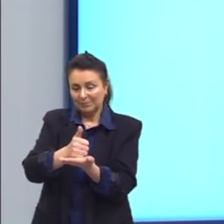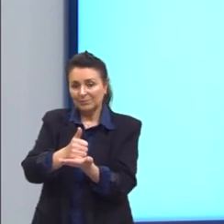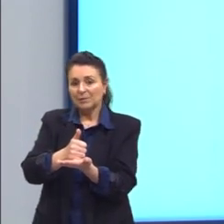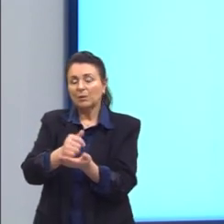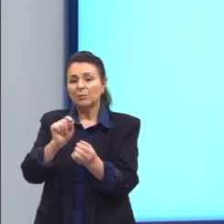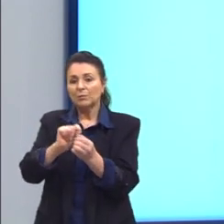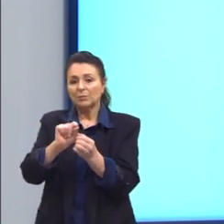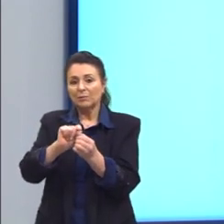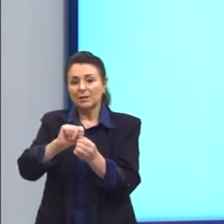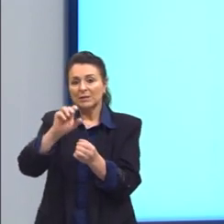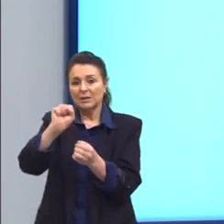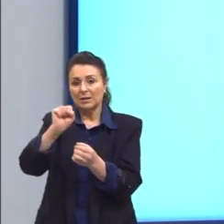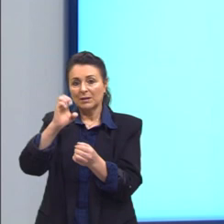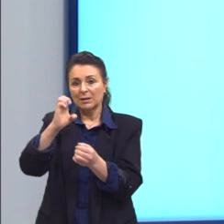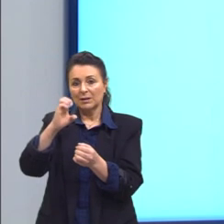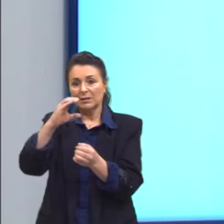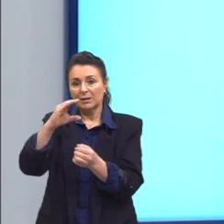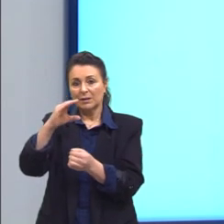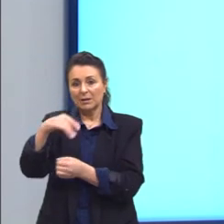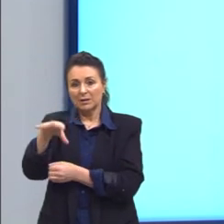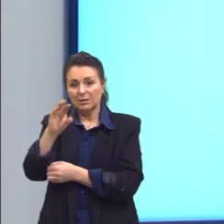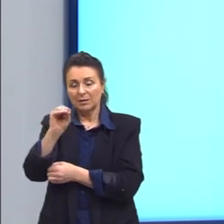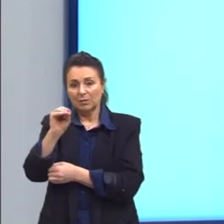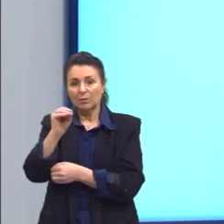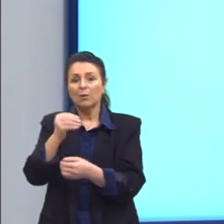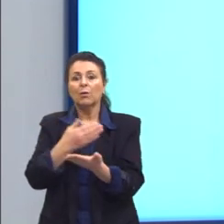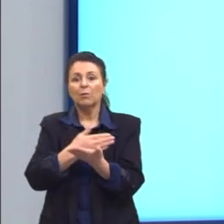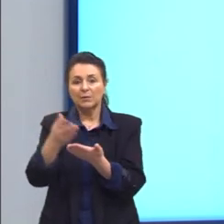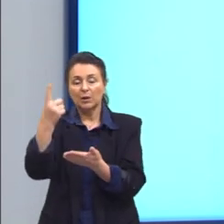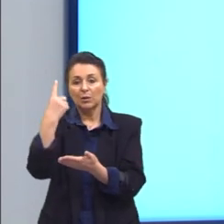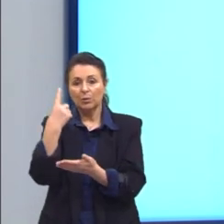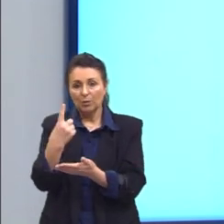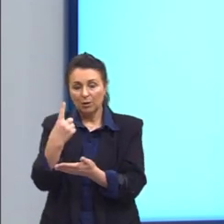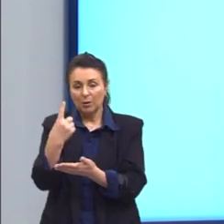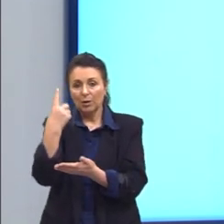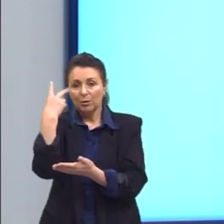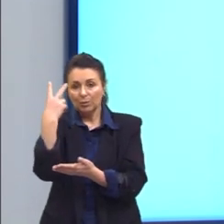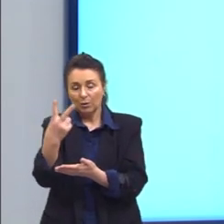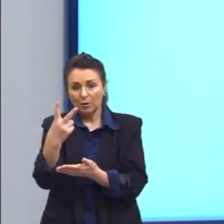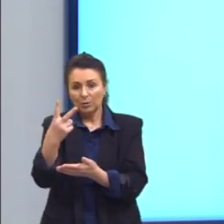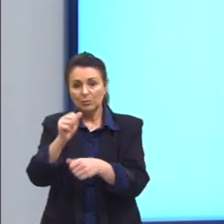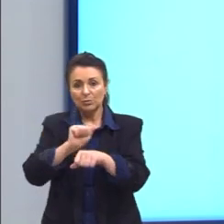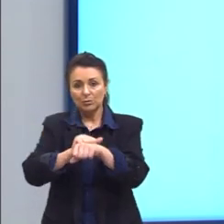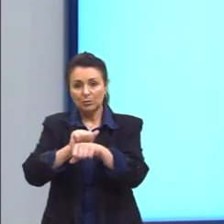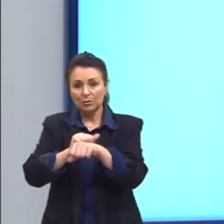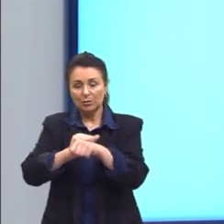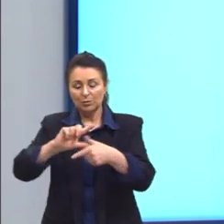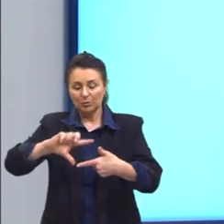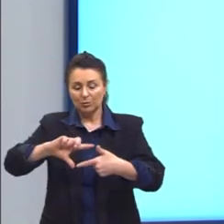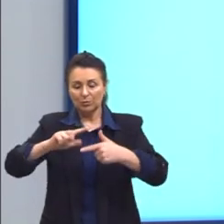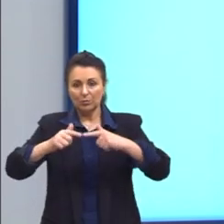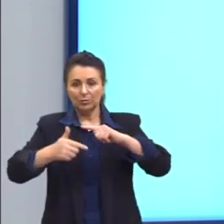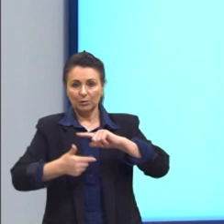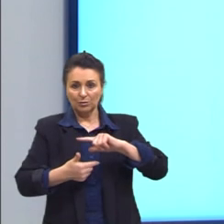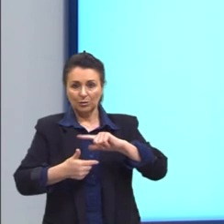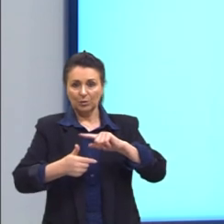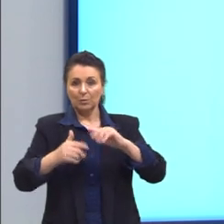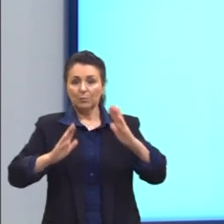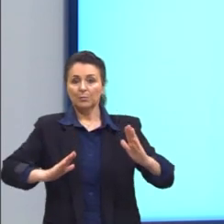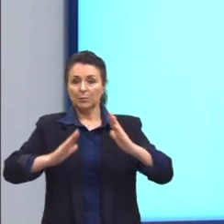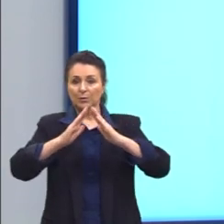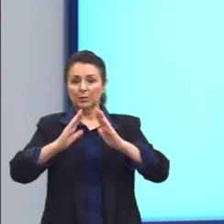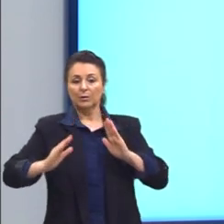quando é feita a secção formam-se dois sólidos geométricos uma pirâmide menor e o tronco da pirâmide